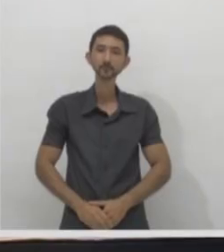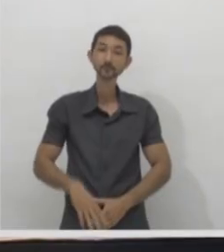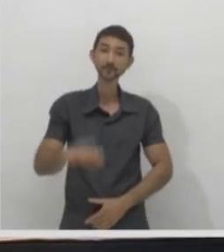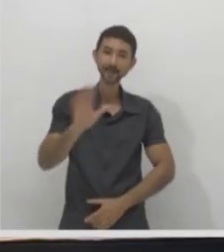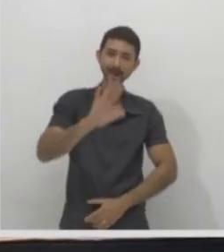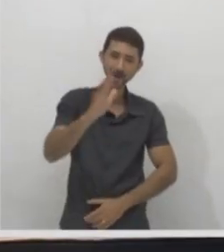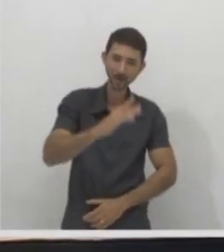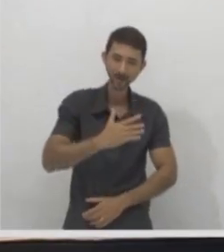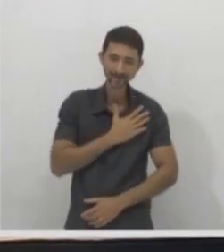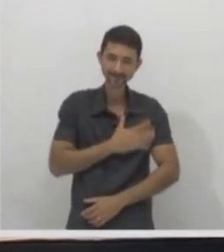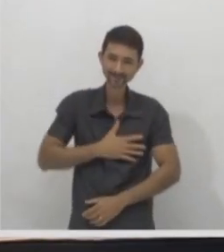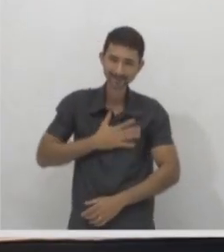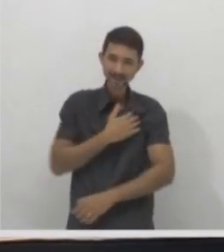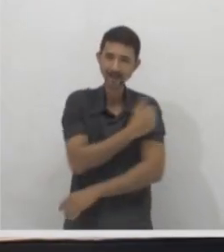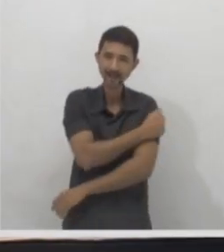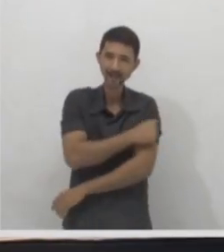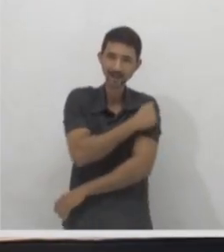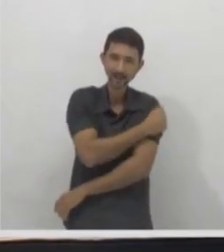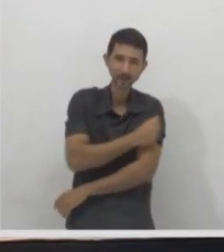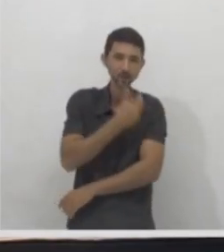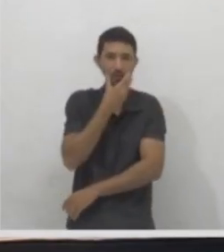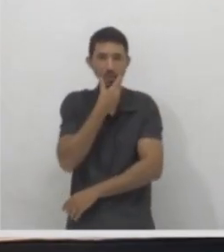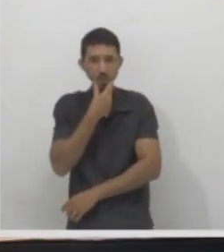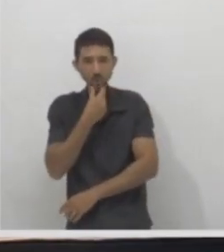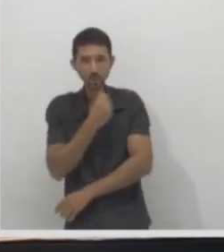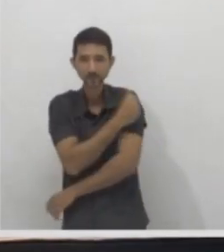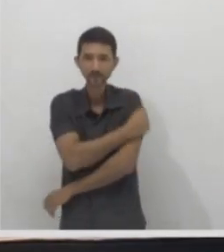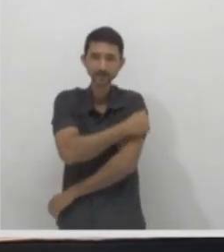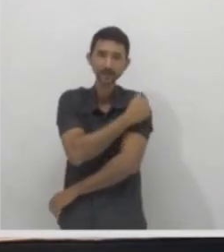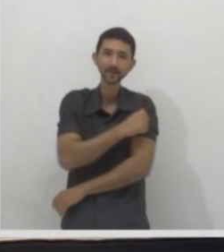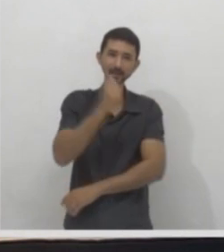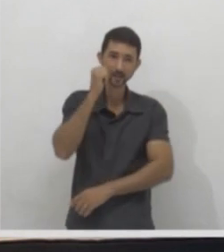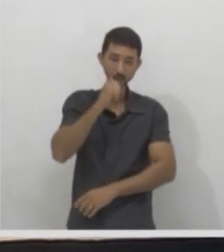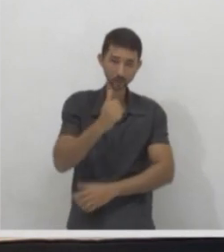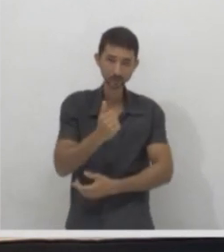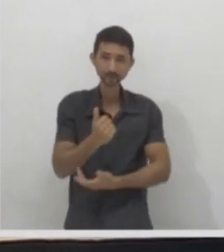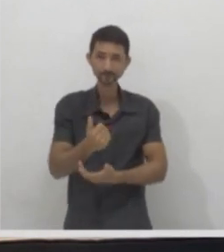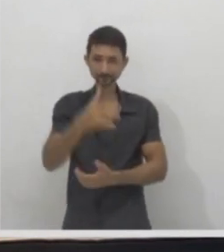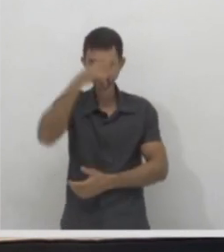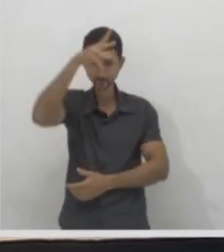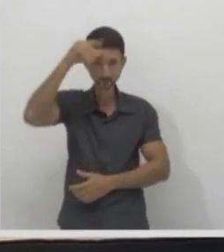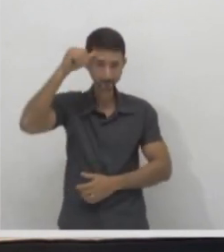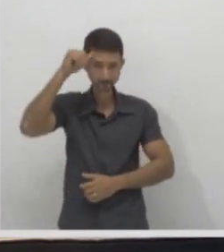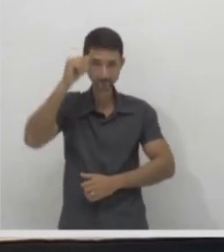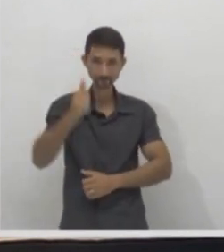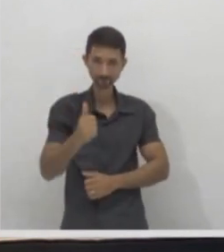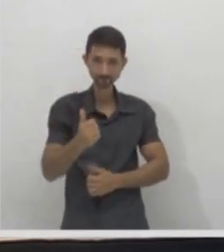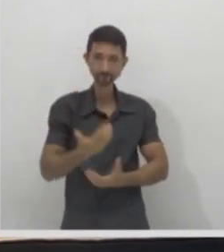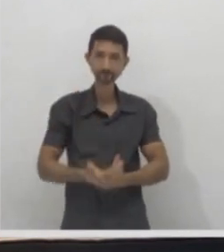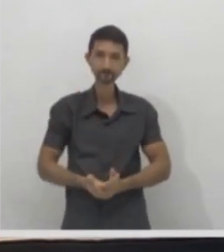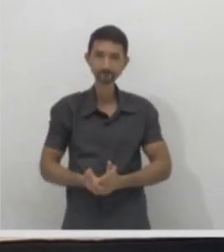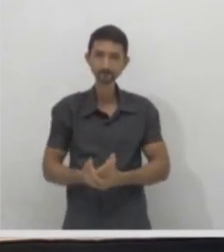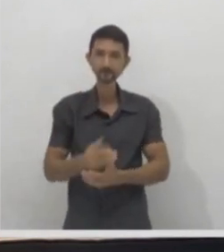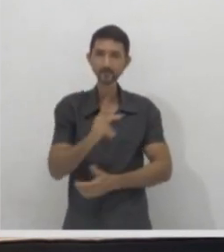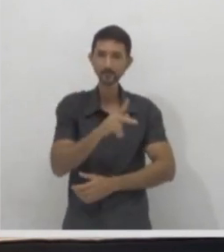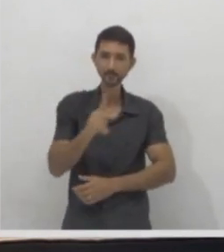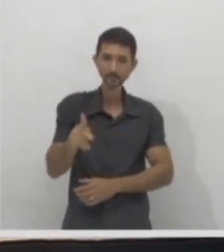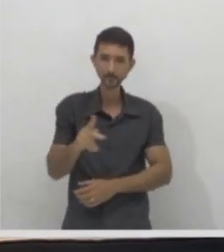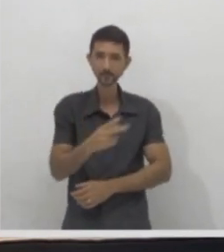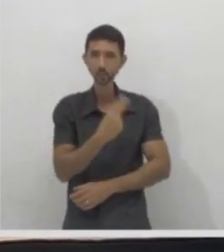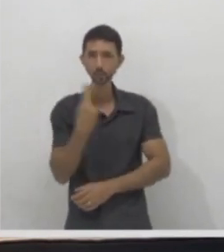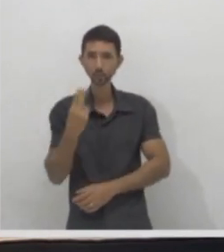Olá, nossos queridos alunos, nossas queridas alunas da Rede Municipal de Belém. Aqui é o professor Júnior